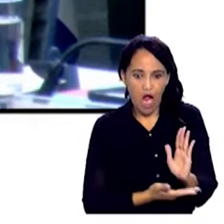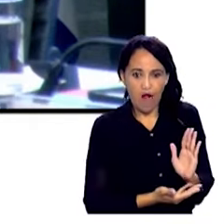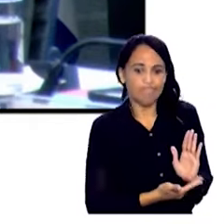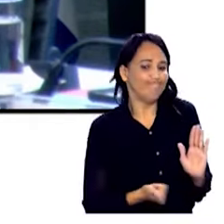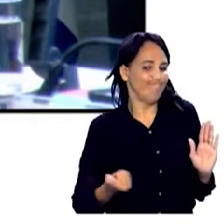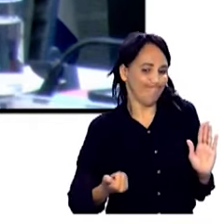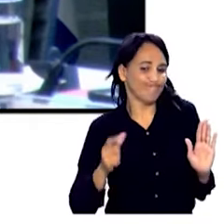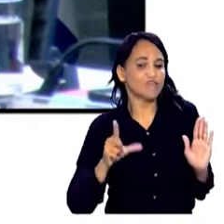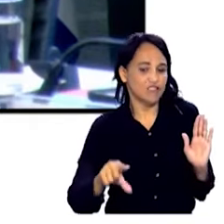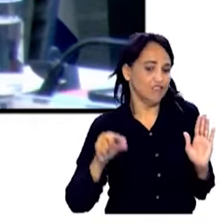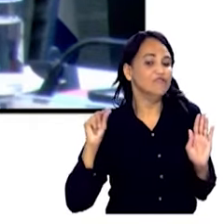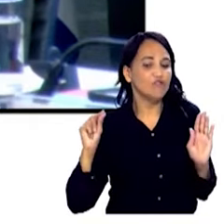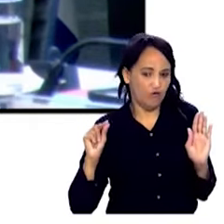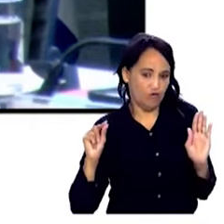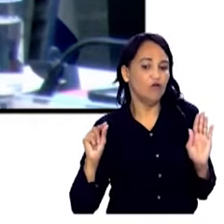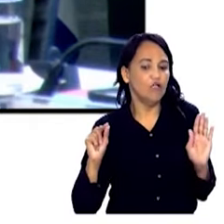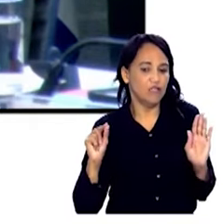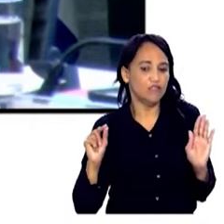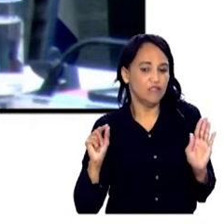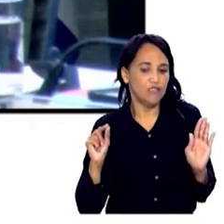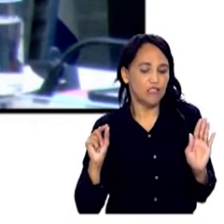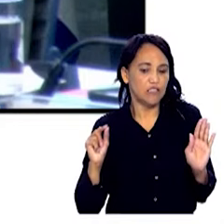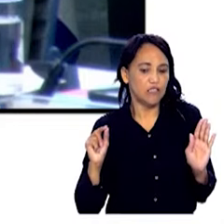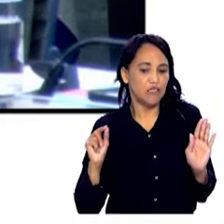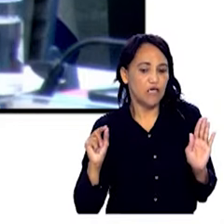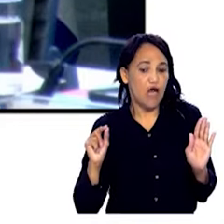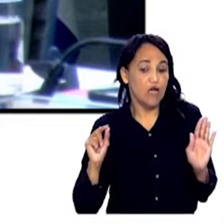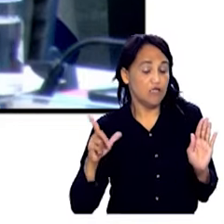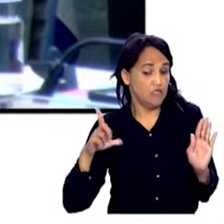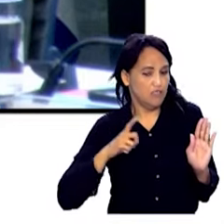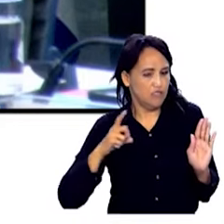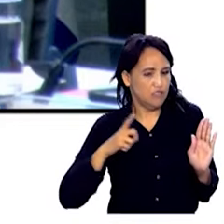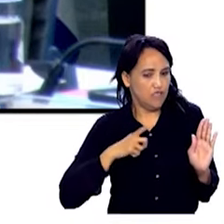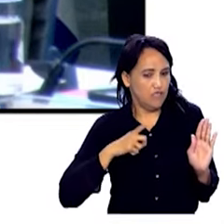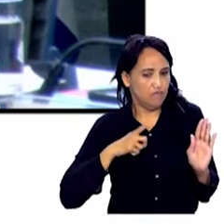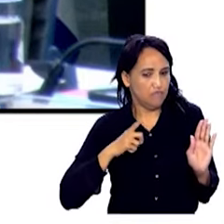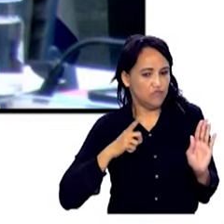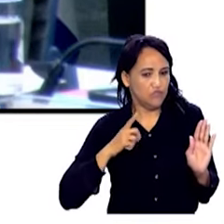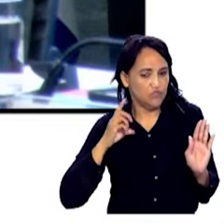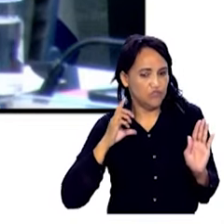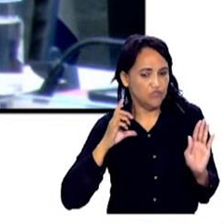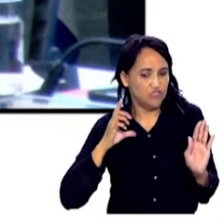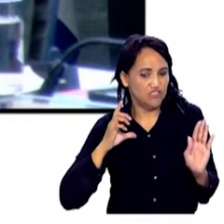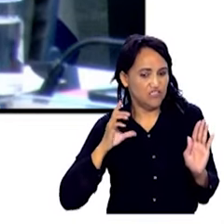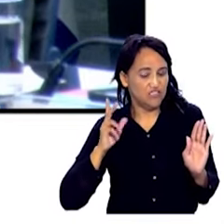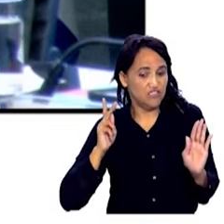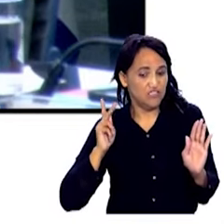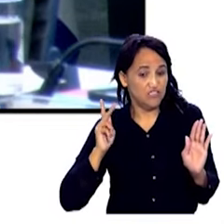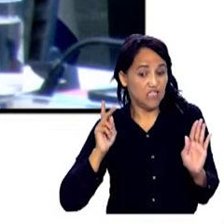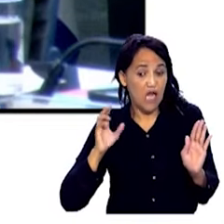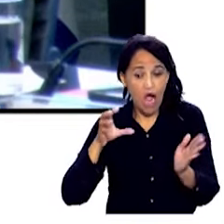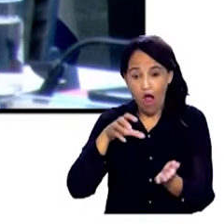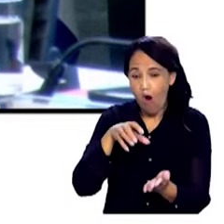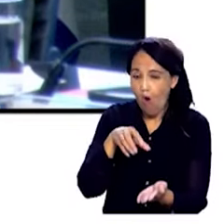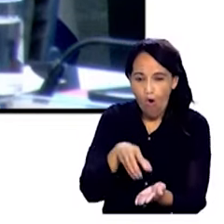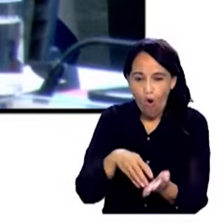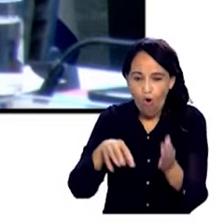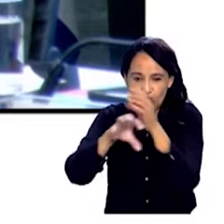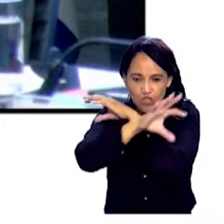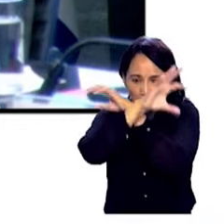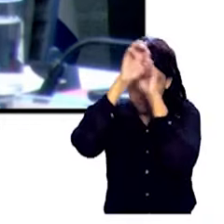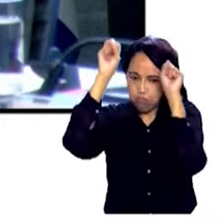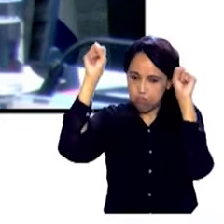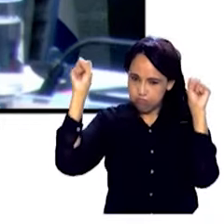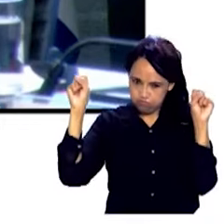excelência e após tem que sumar todos os outros a corte conhece de muitos processos